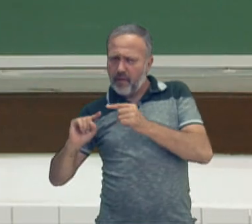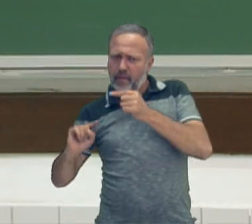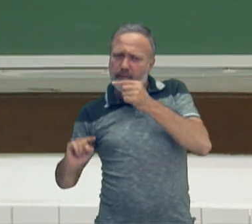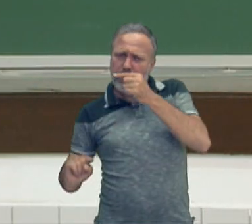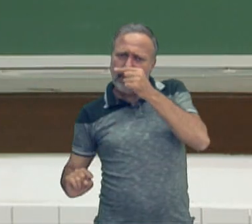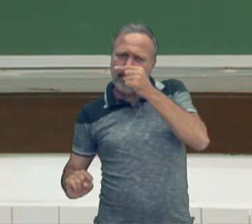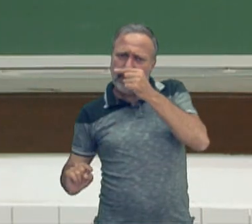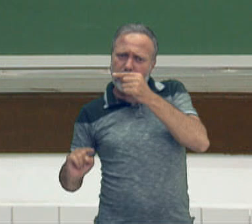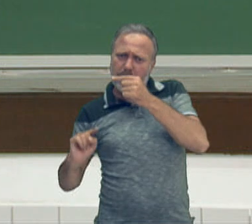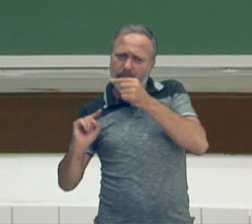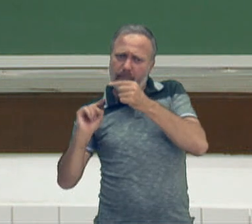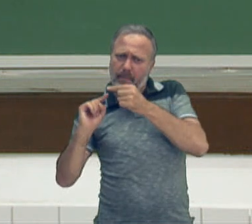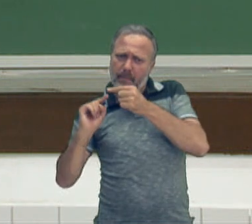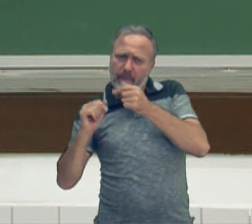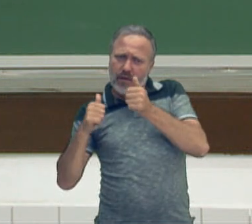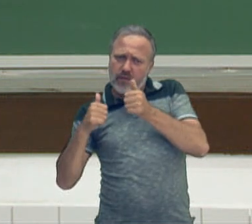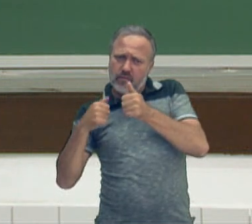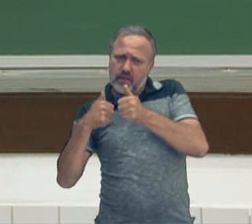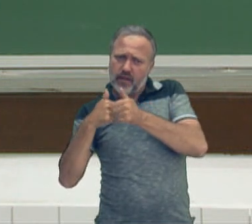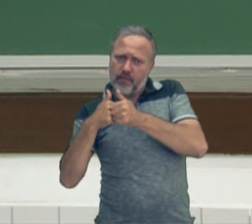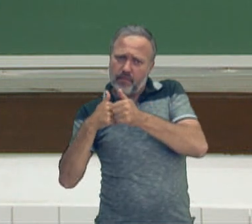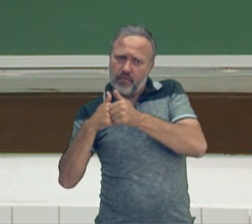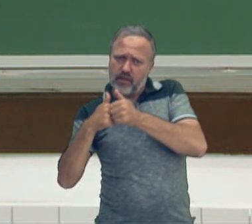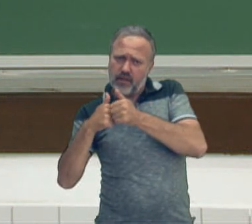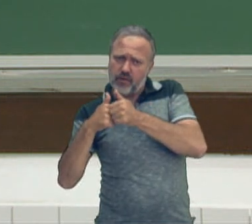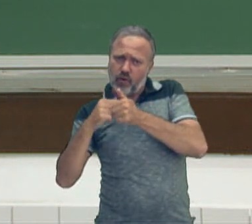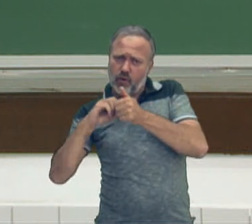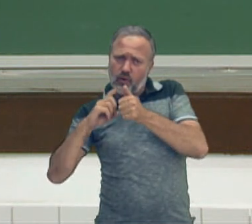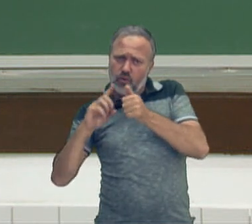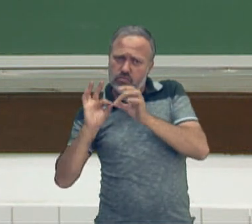como. Assim como o clima é latitude,